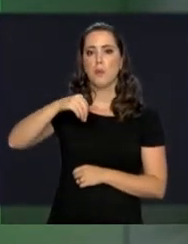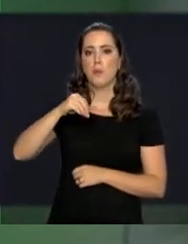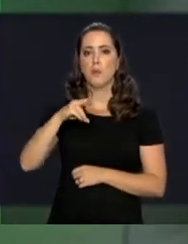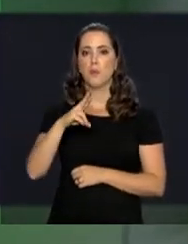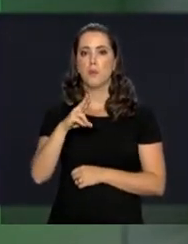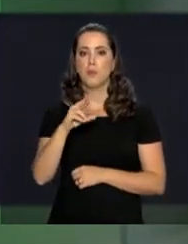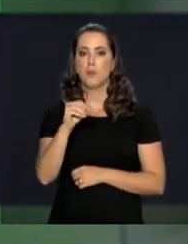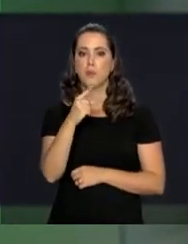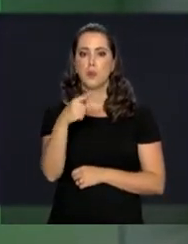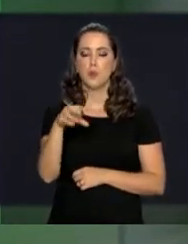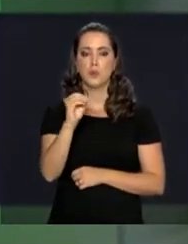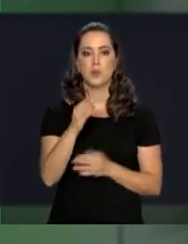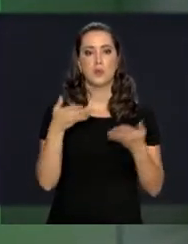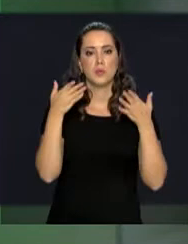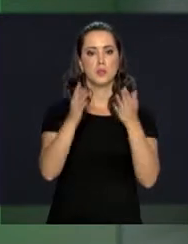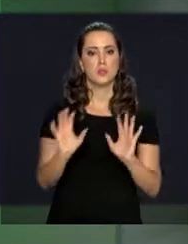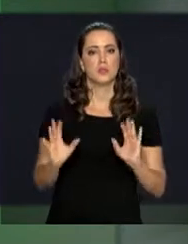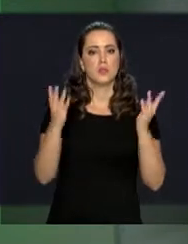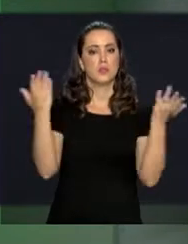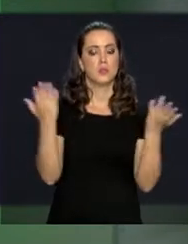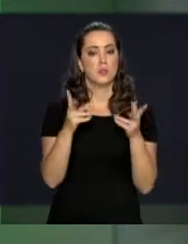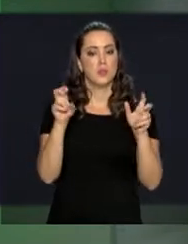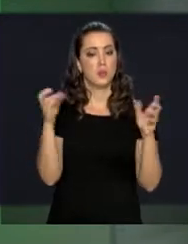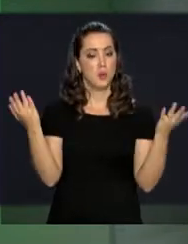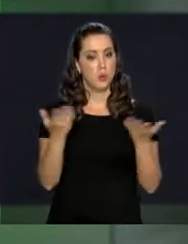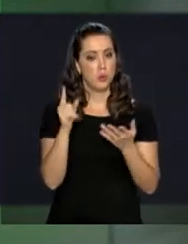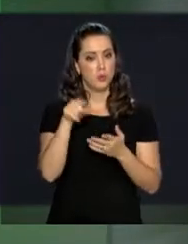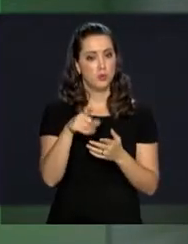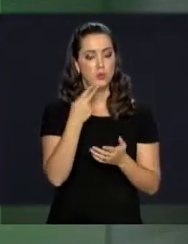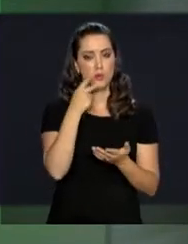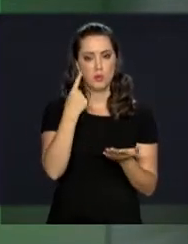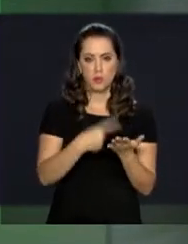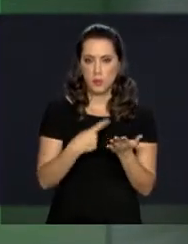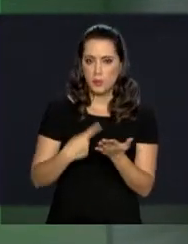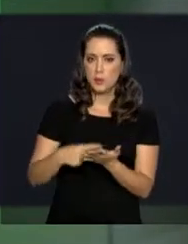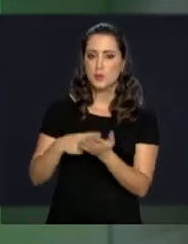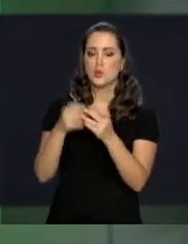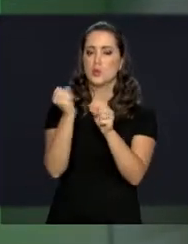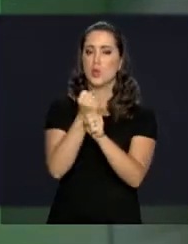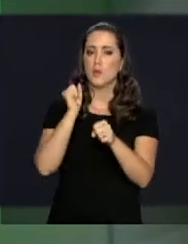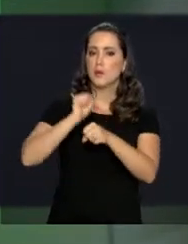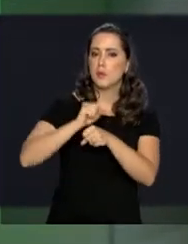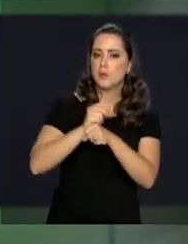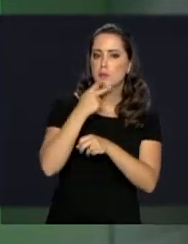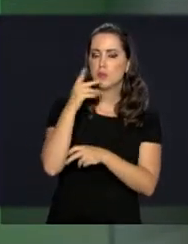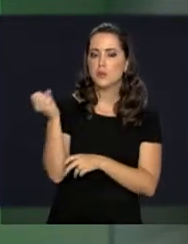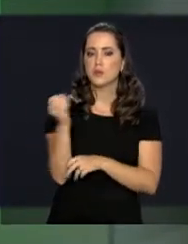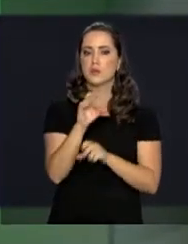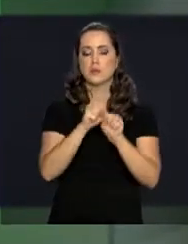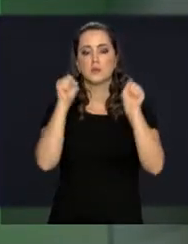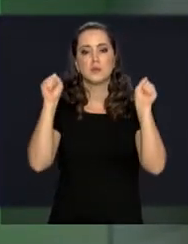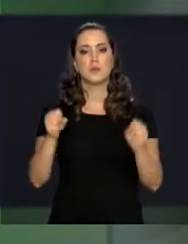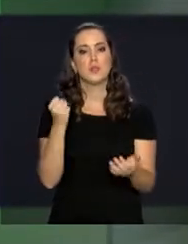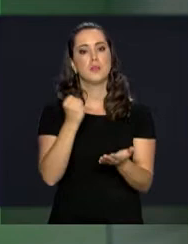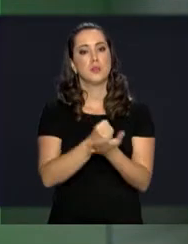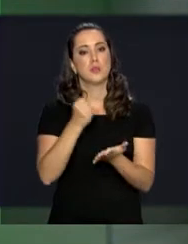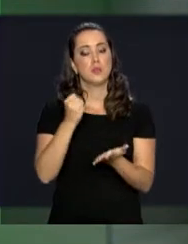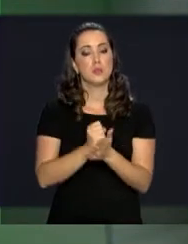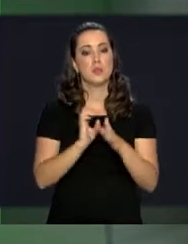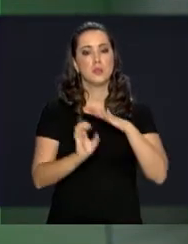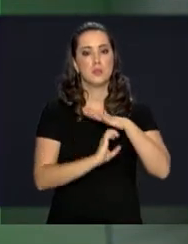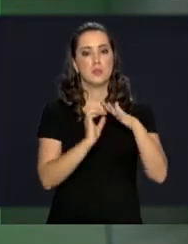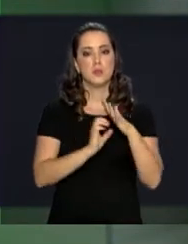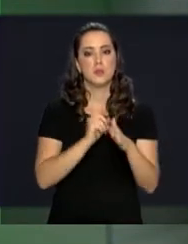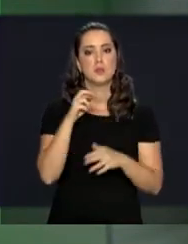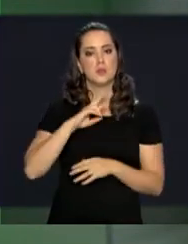tema hoje. Ele afirmou que vão ser retomadas obras públicas paradas e defendeu um novo sistema de contratações em que as